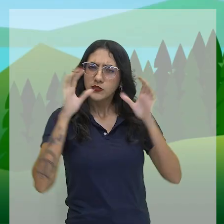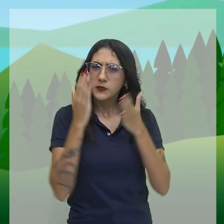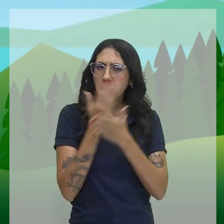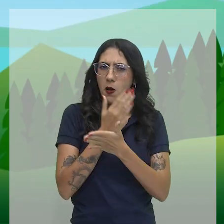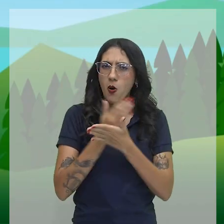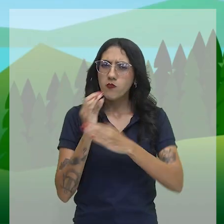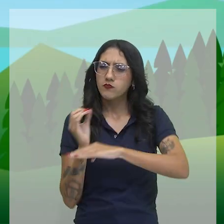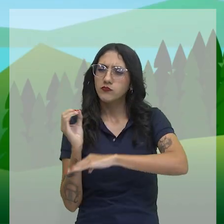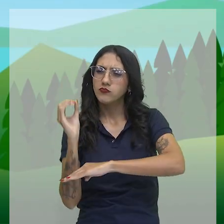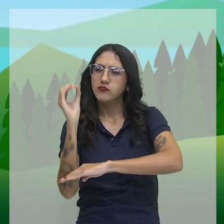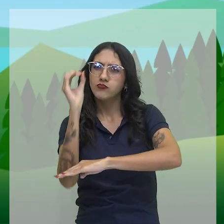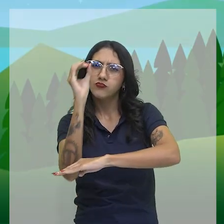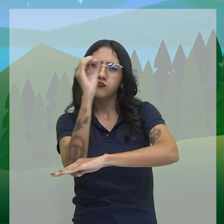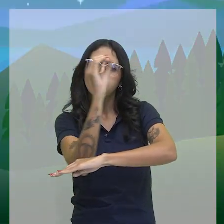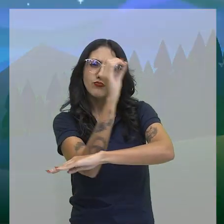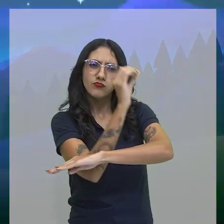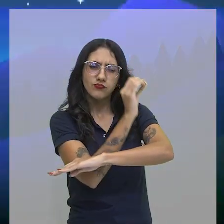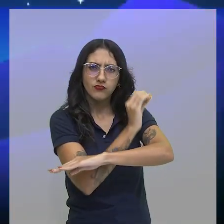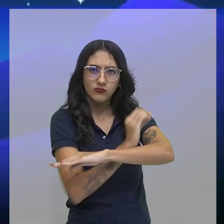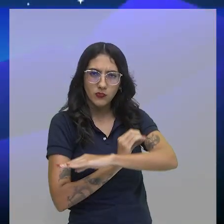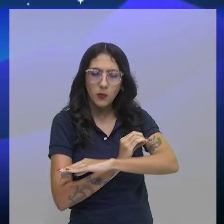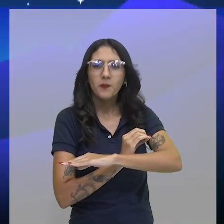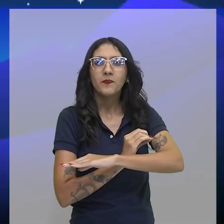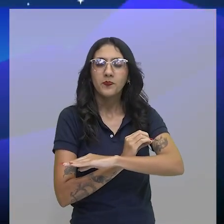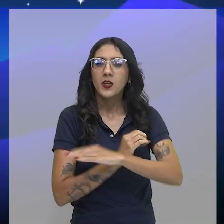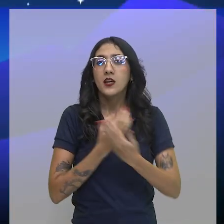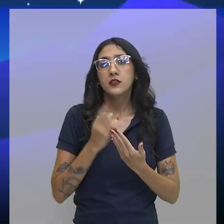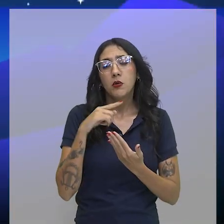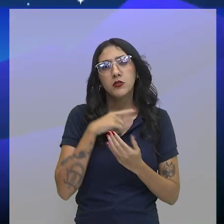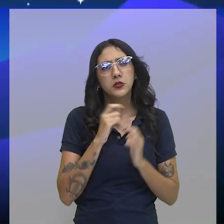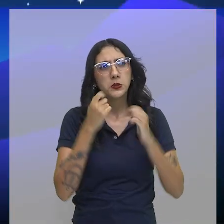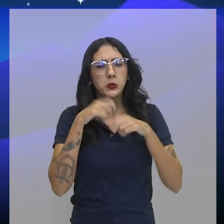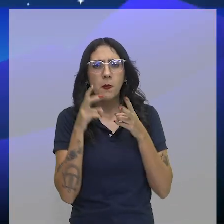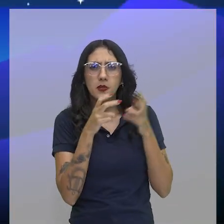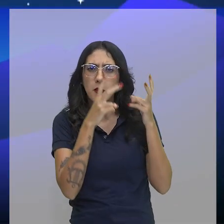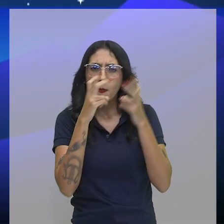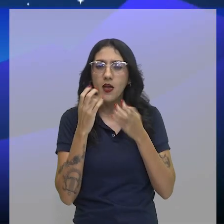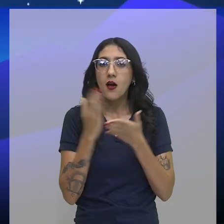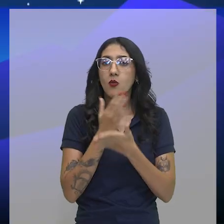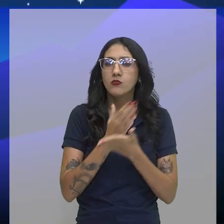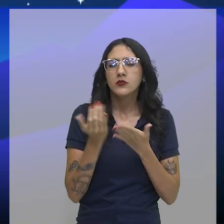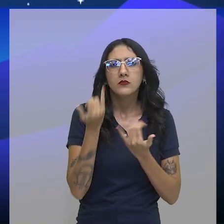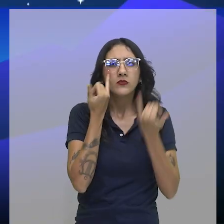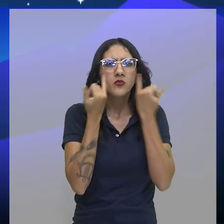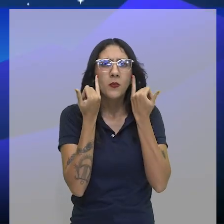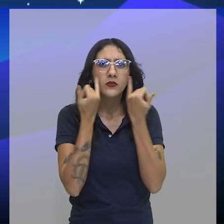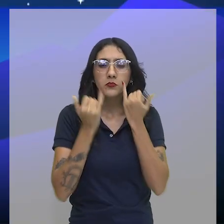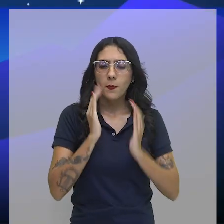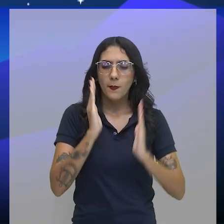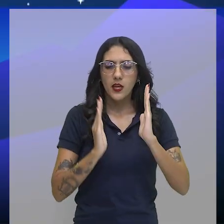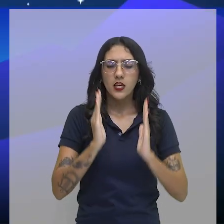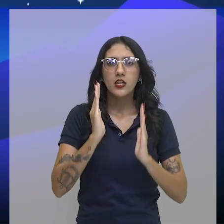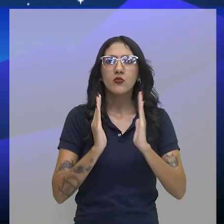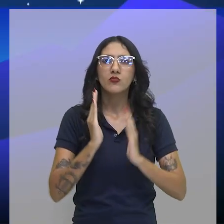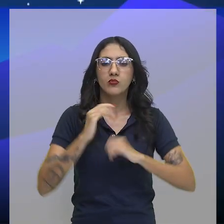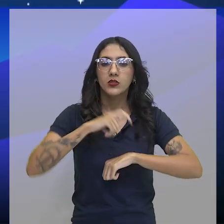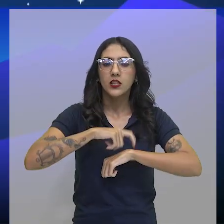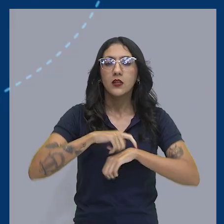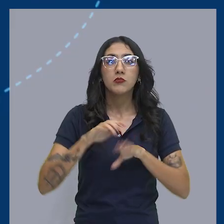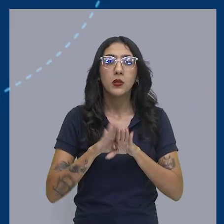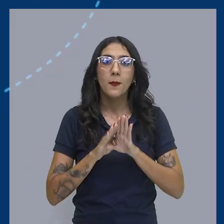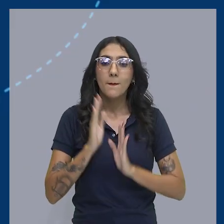descrevem um movimento regular, o que propiciou a eles obter uma noção de tempo e de épocas do